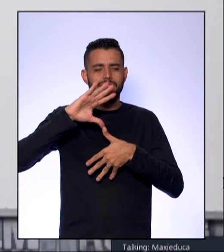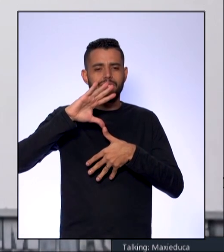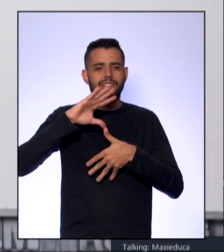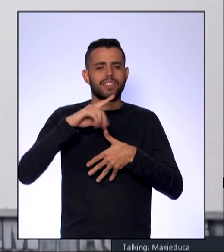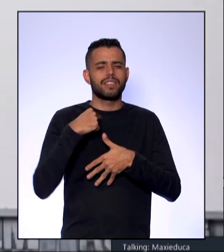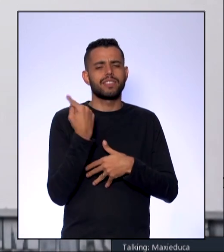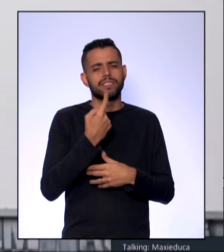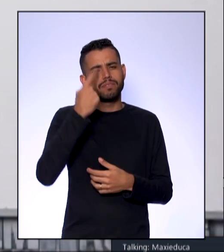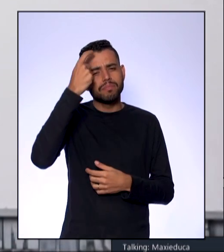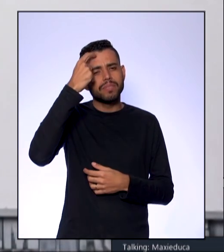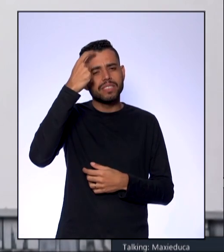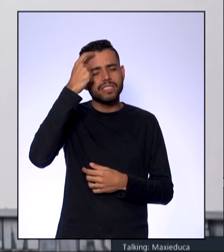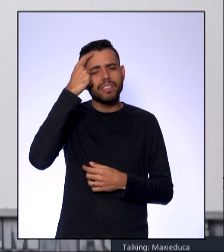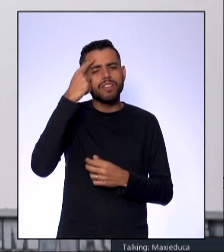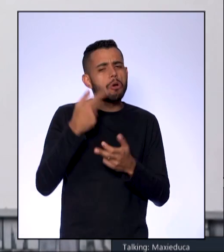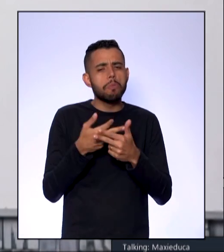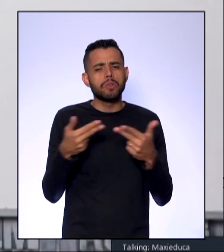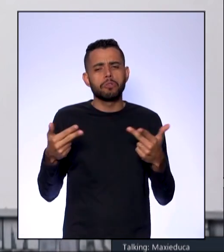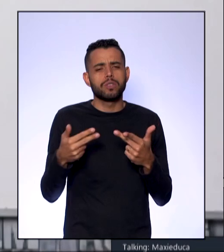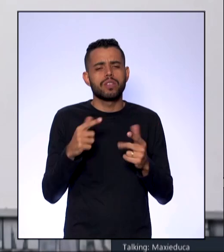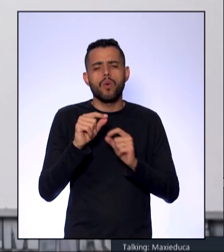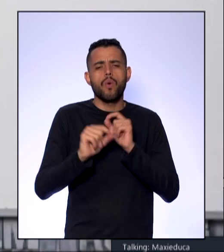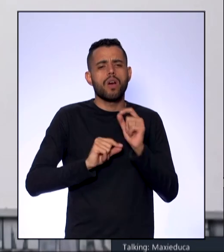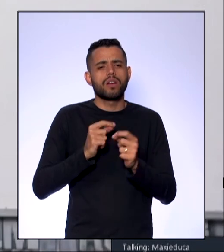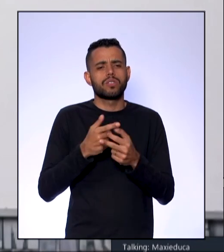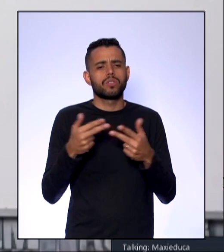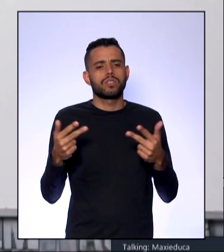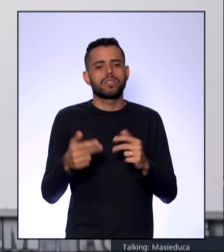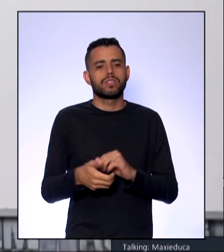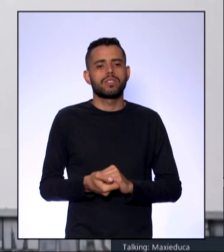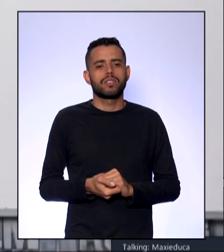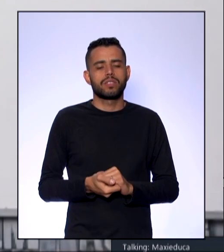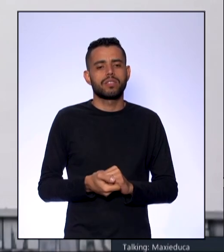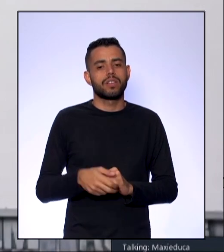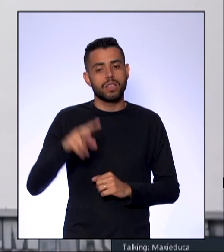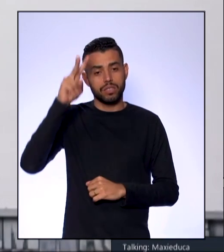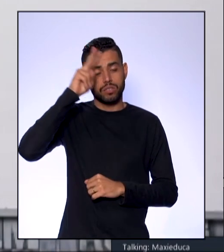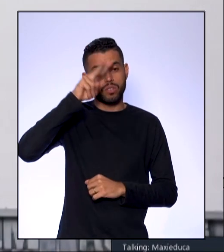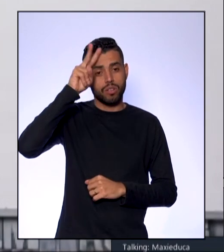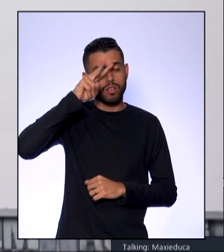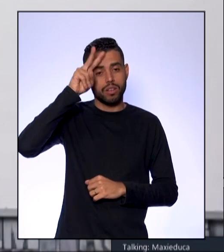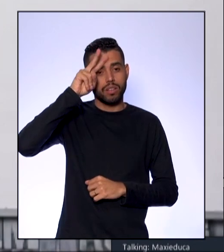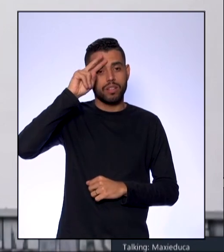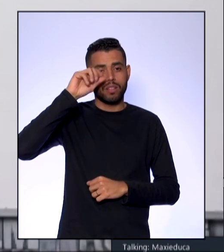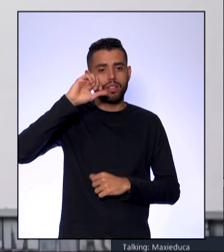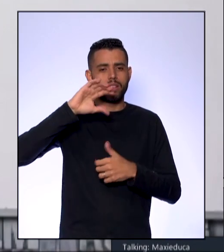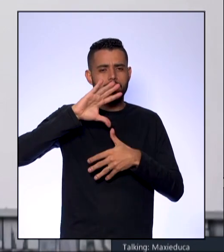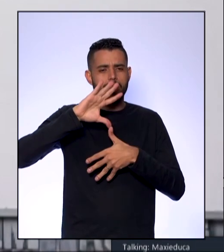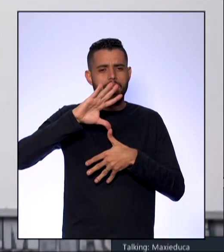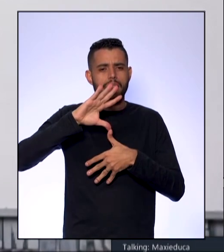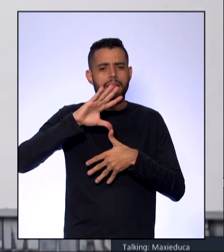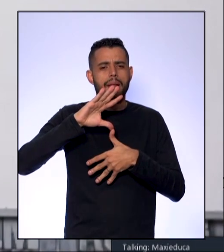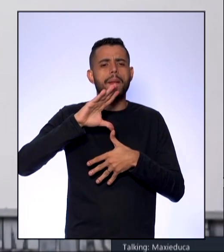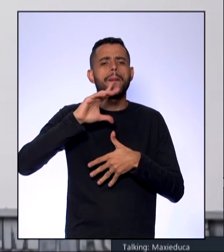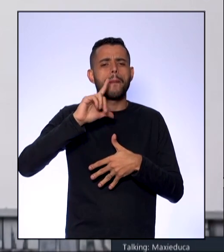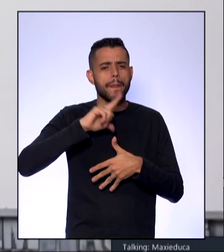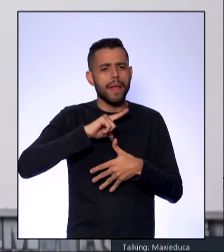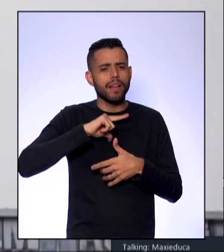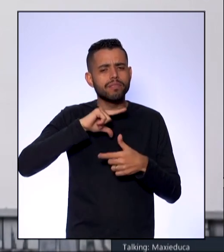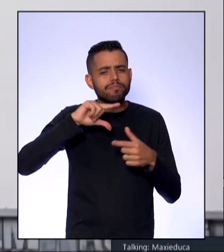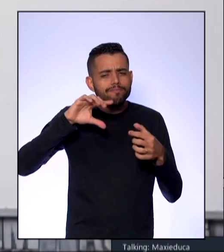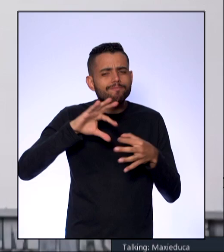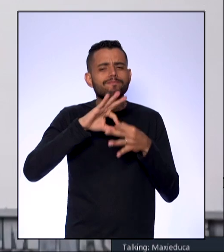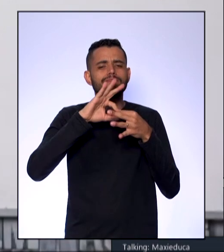coisas, tá? Quais coisas? A pré-história da América está plenamente vinculada a